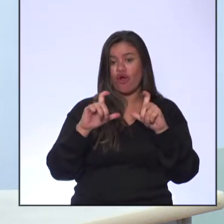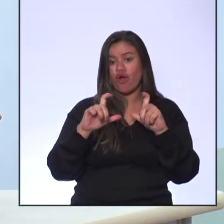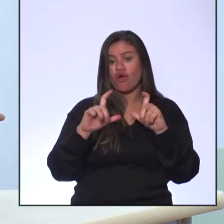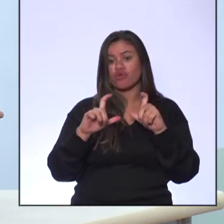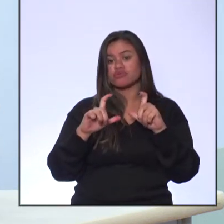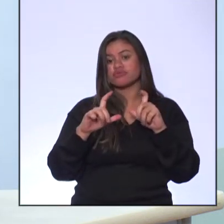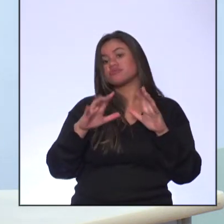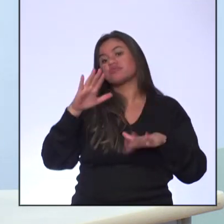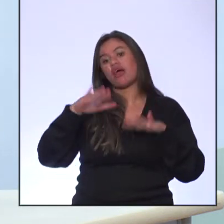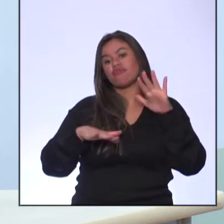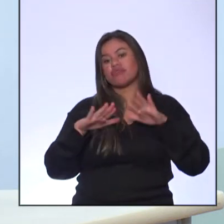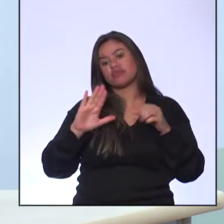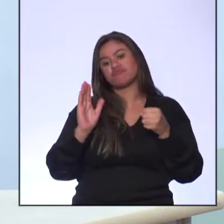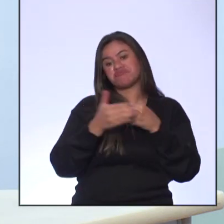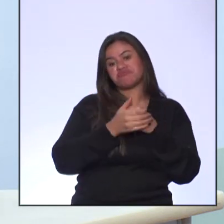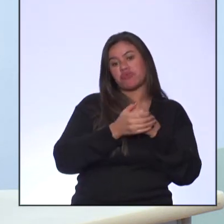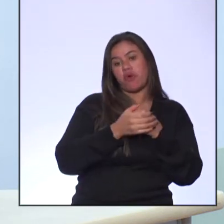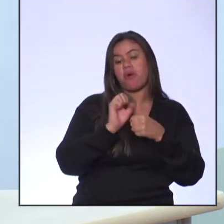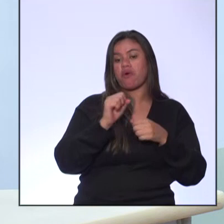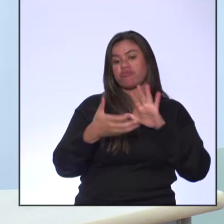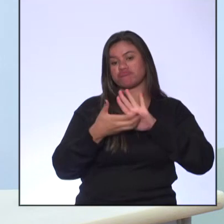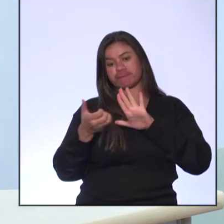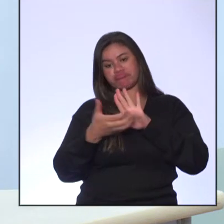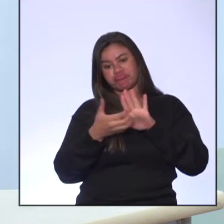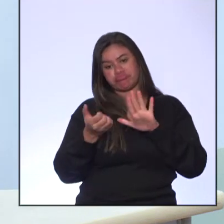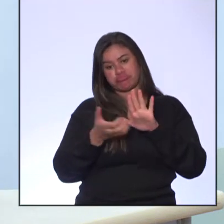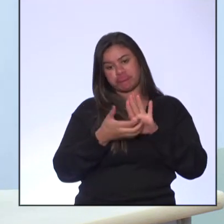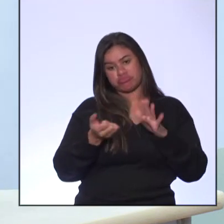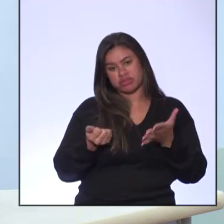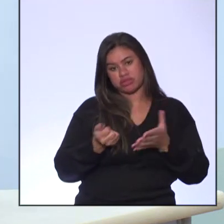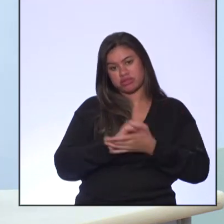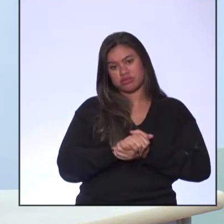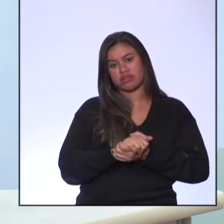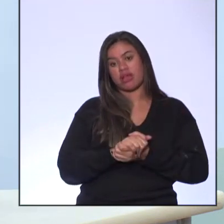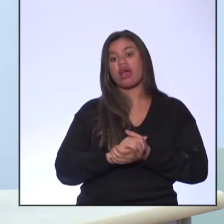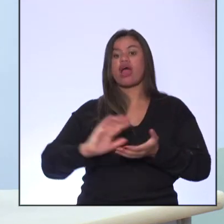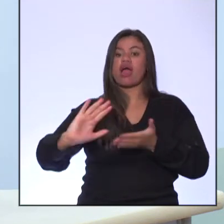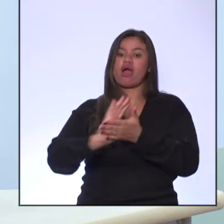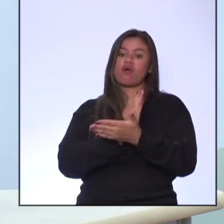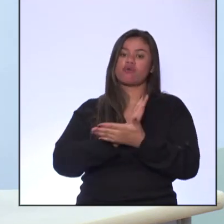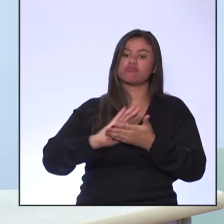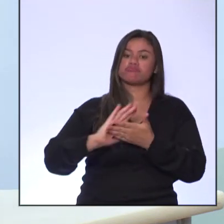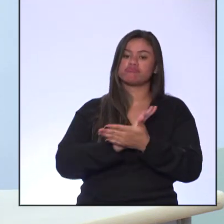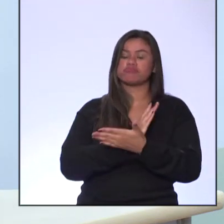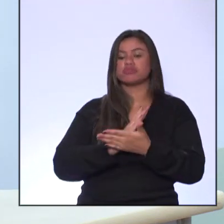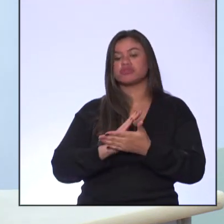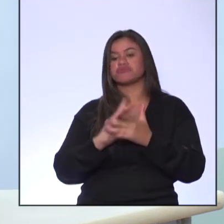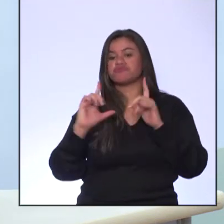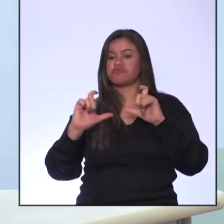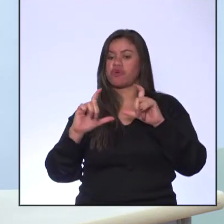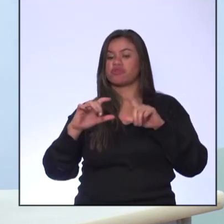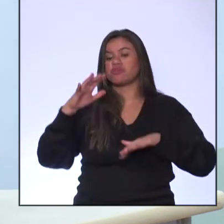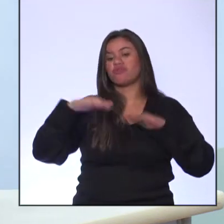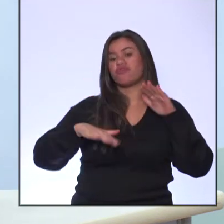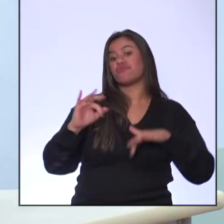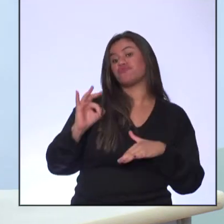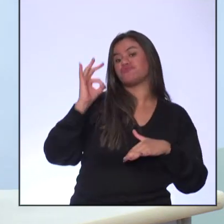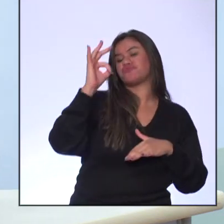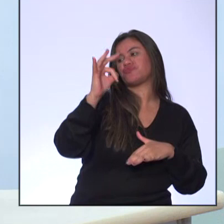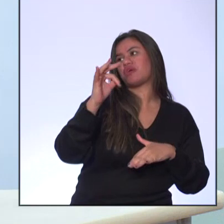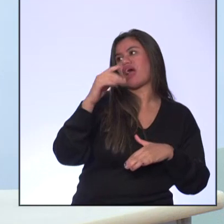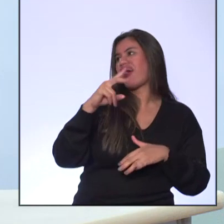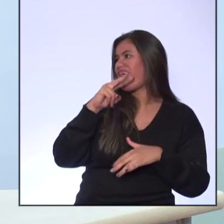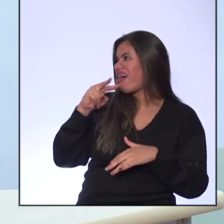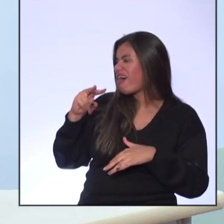ocultaria do seu perfil, que tipos de fotos você não voltaria a postar numa outra ocasião, por